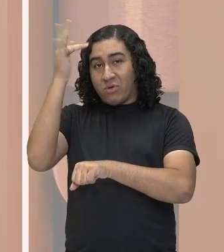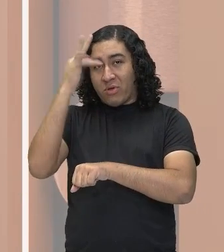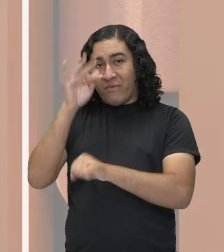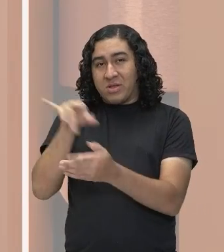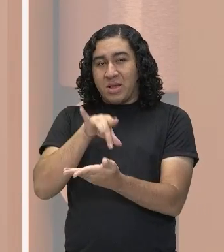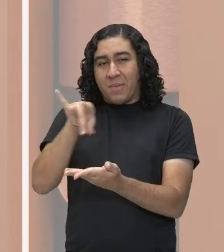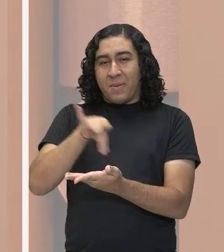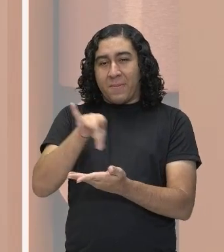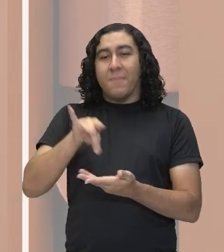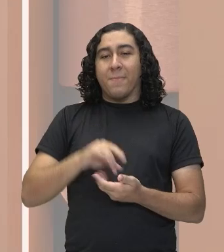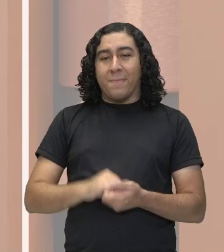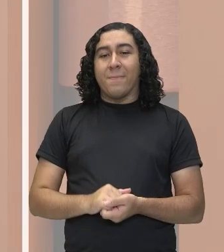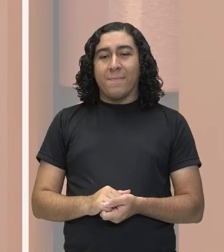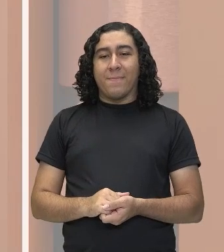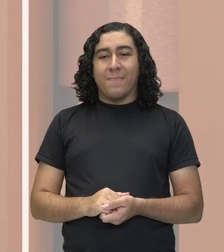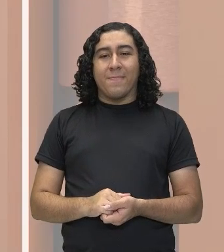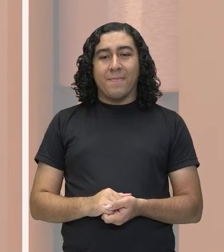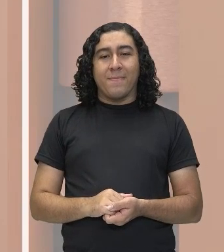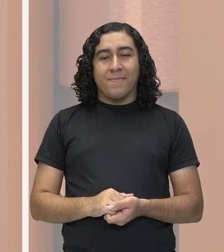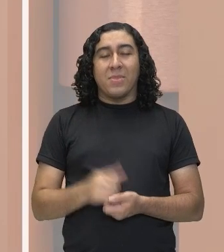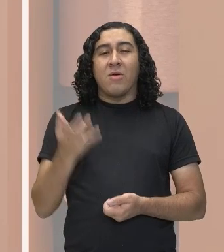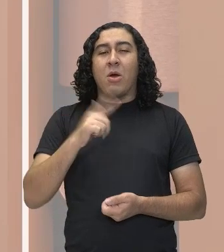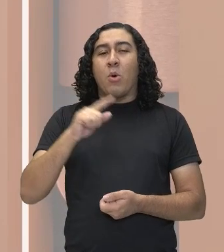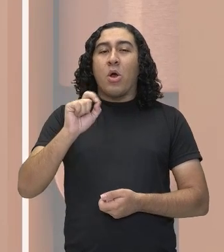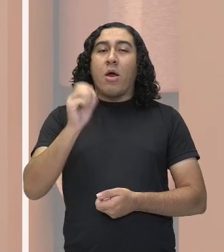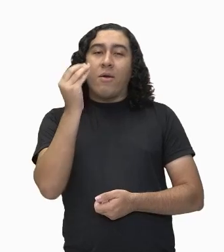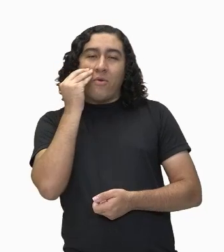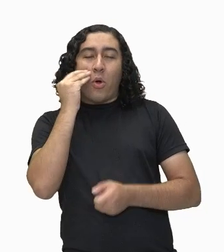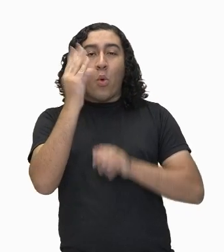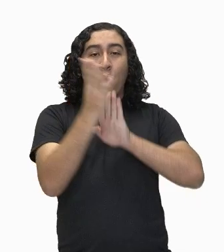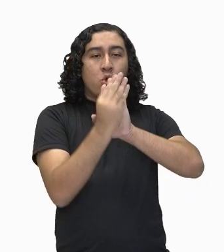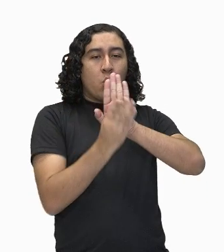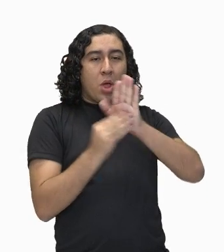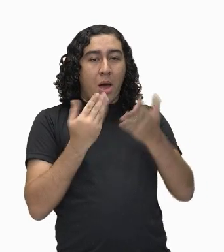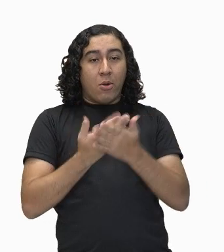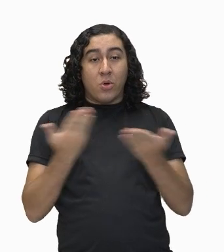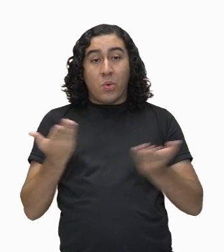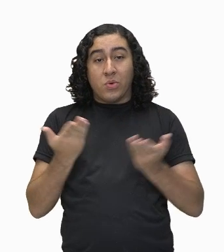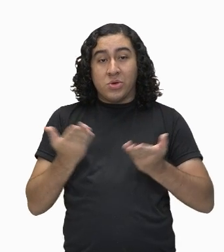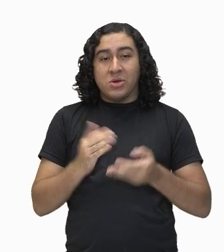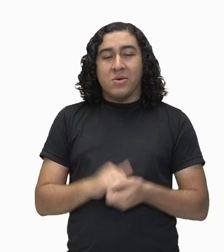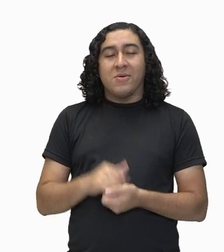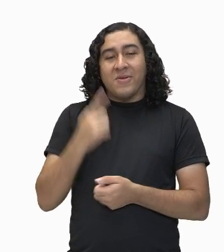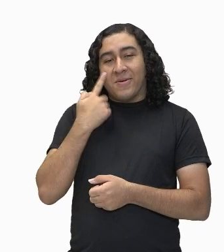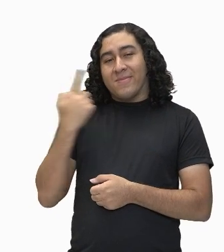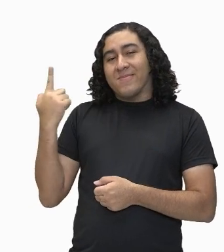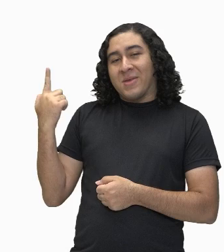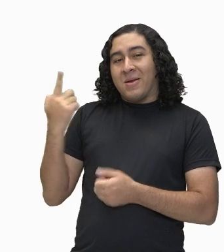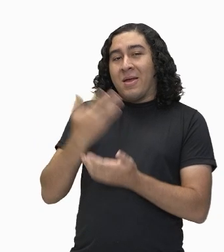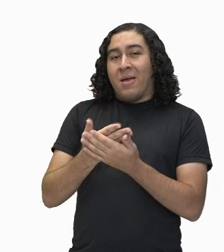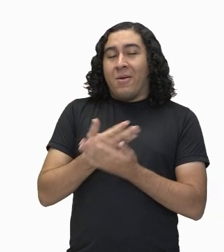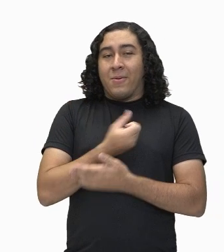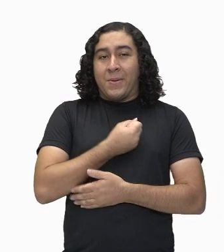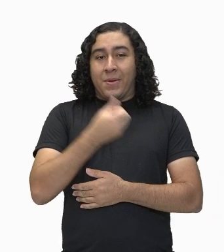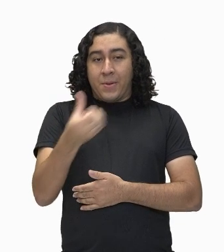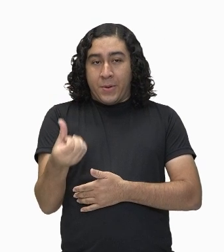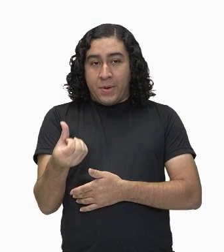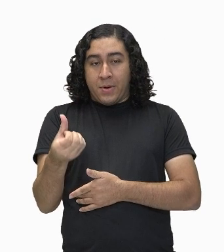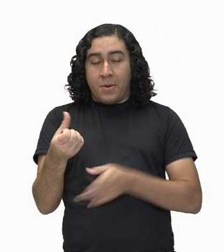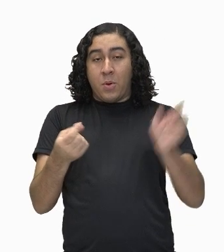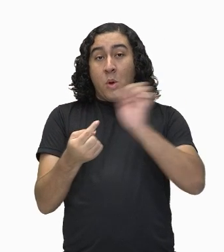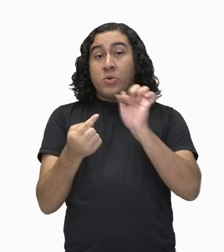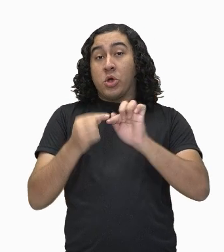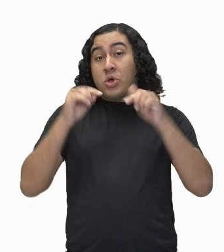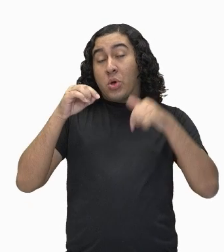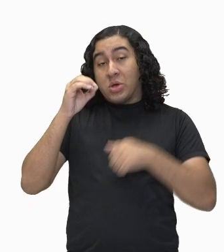de Mídias e vamos então aí acompanhar o conteúdo da nossa aula de hoje. Nós estamos na aula 6, o objeto